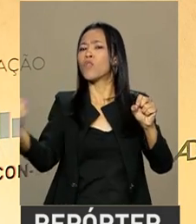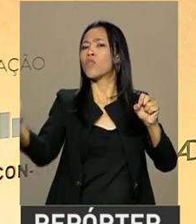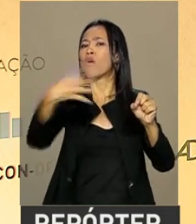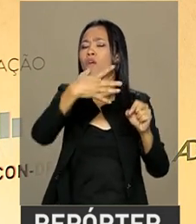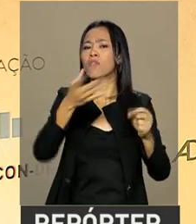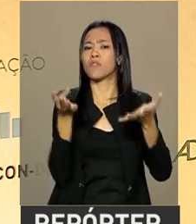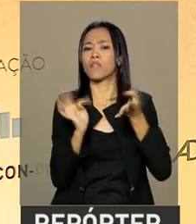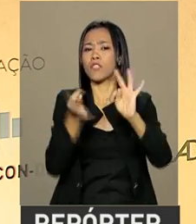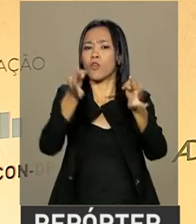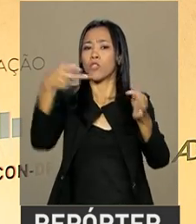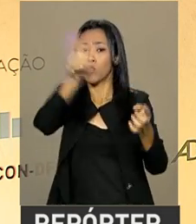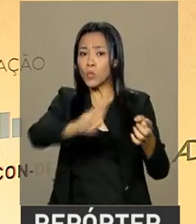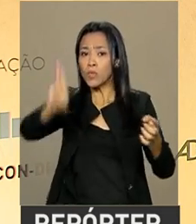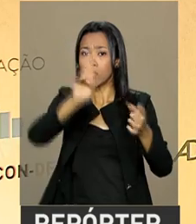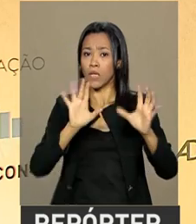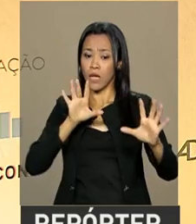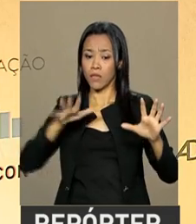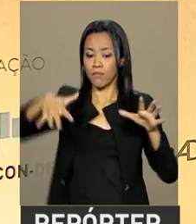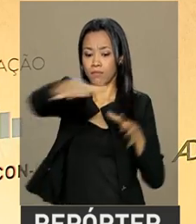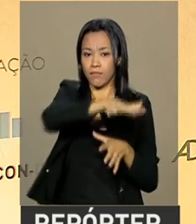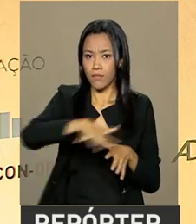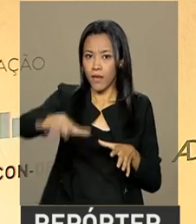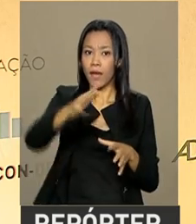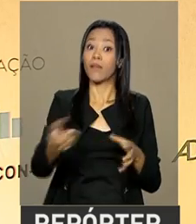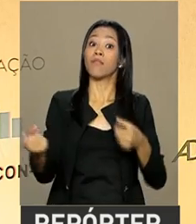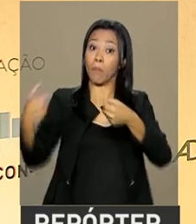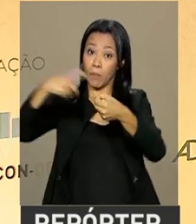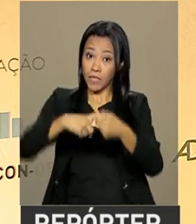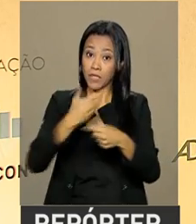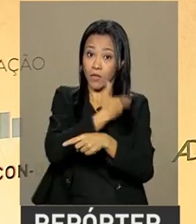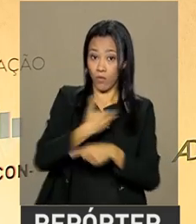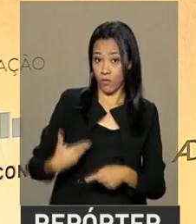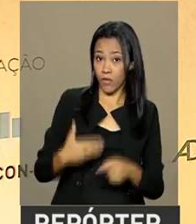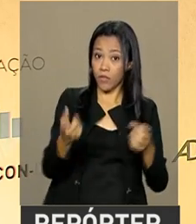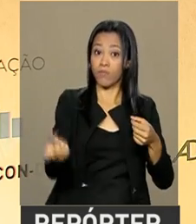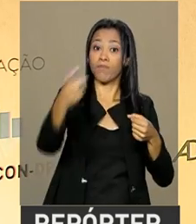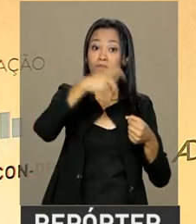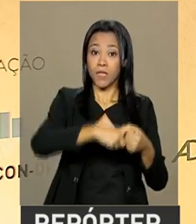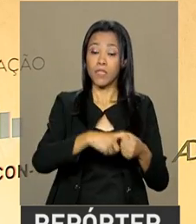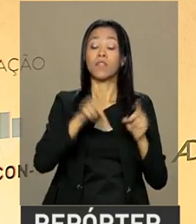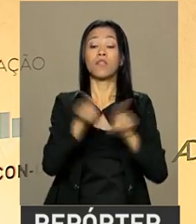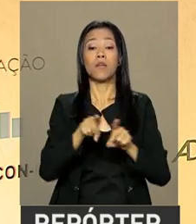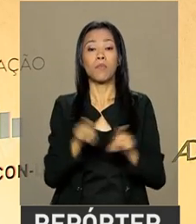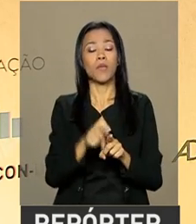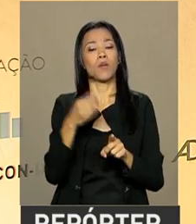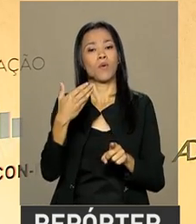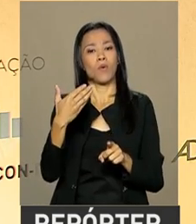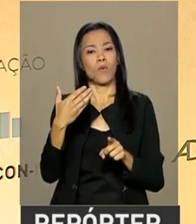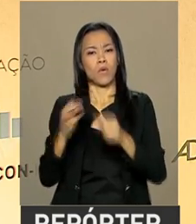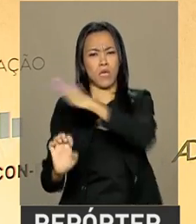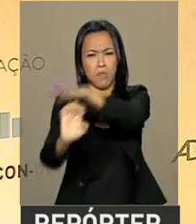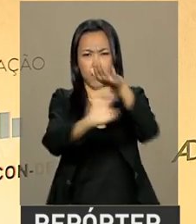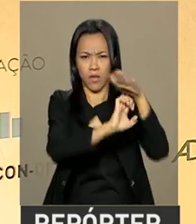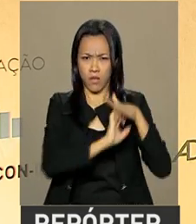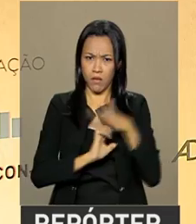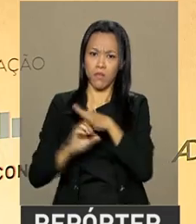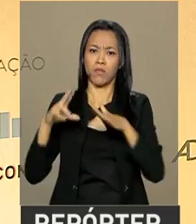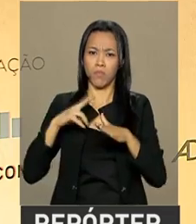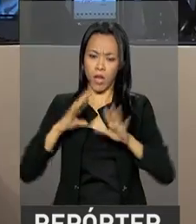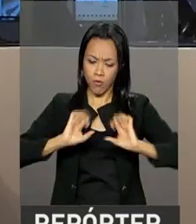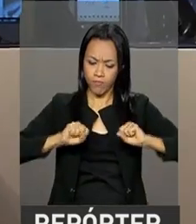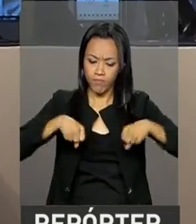tecnológicas na área além da parceria entre o estado e a iniciativa privada para impulsionar os